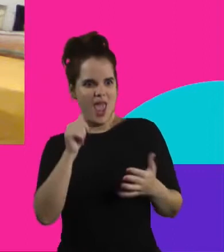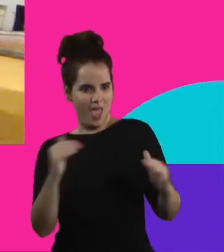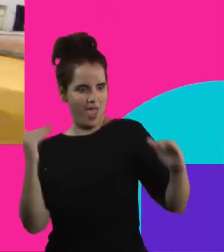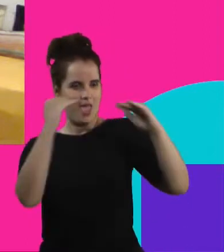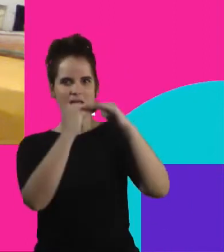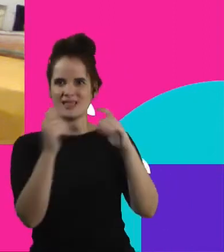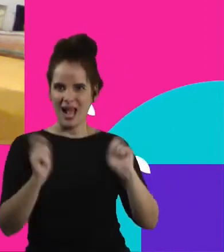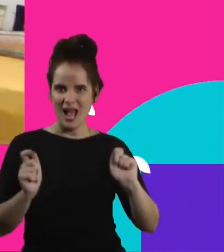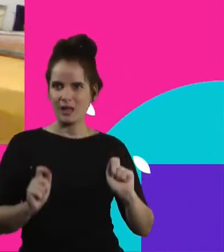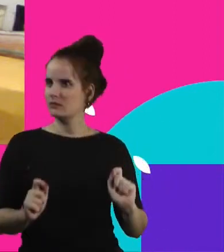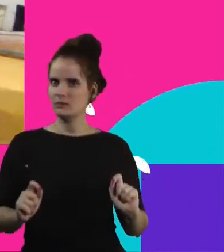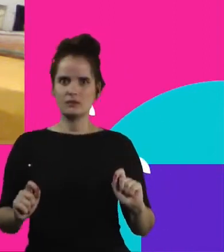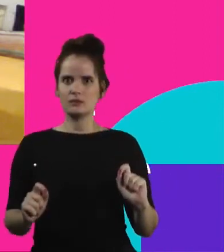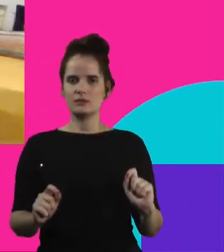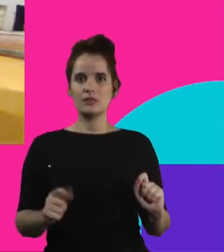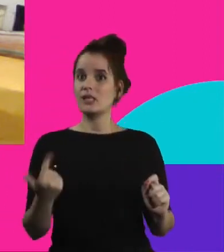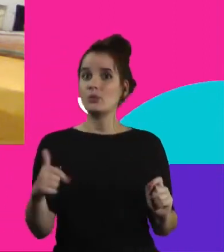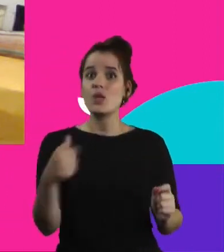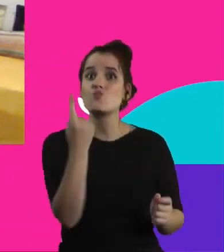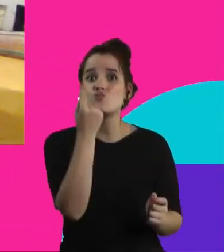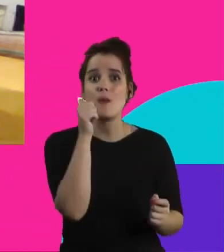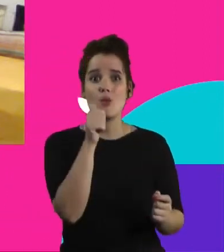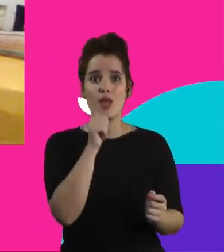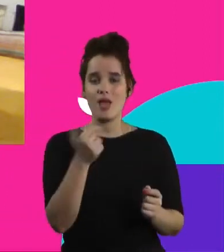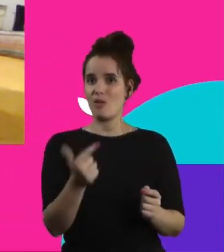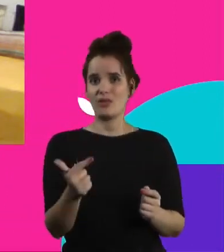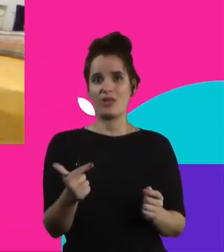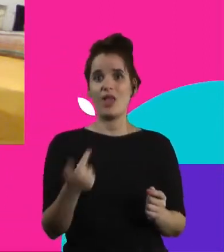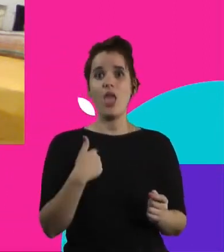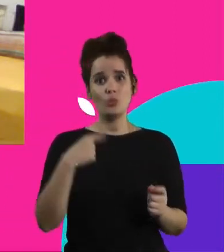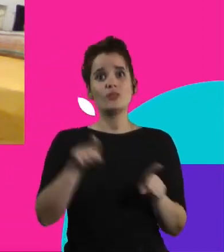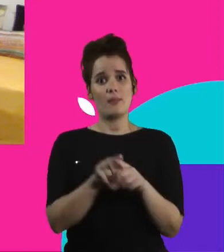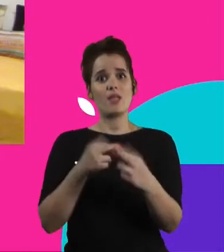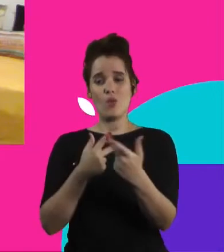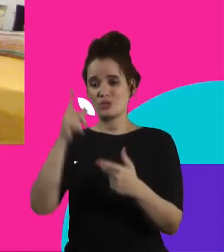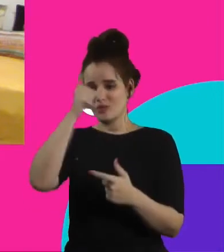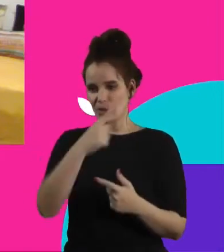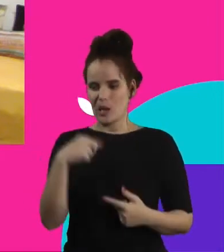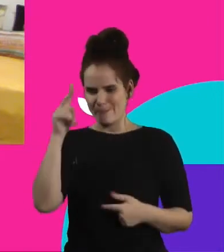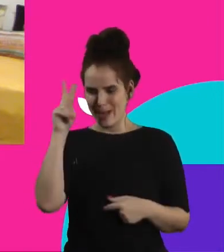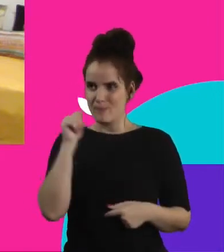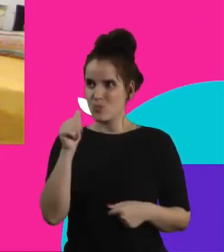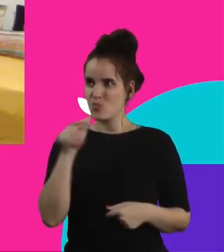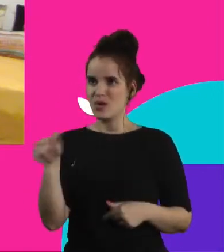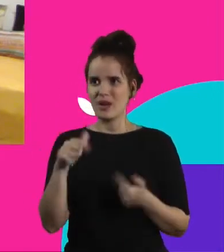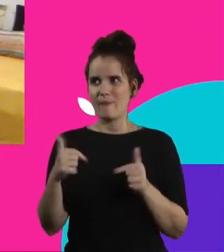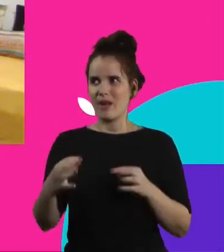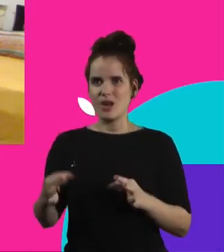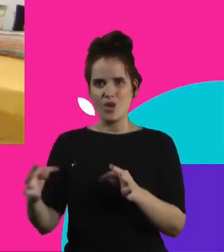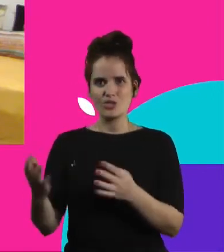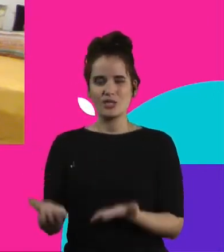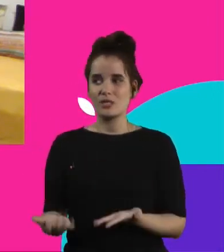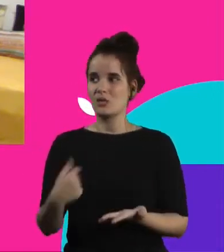nos próximos minutos, vai pensar, eu não tenho uma mulher para citar, porque eu também tenho dificuldades. E aí percebe que o fato, e eu estou na área de tecnologia,